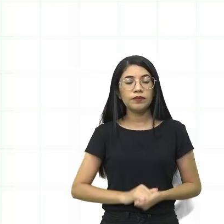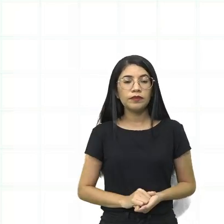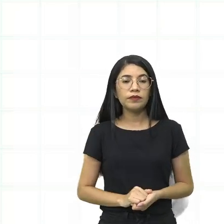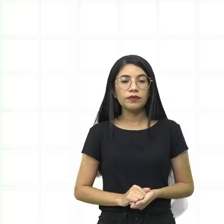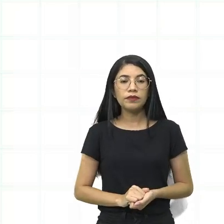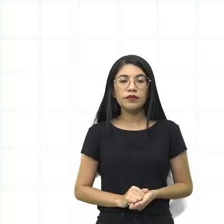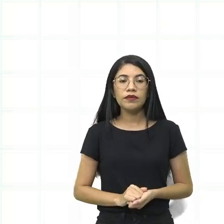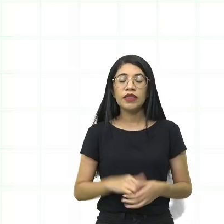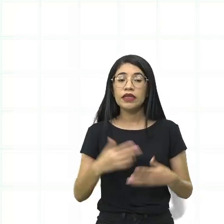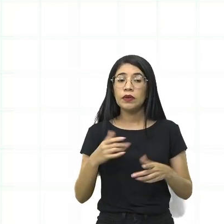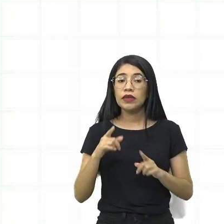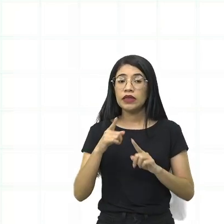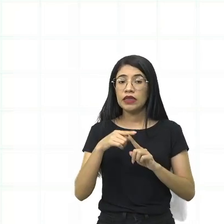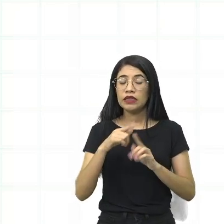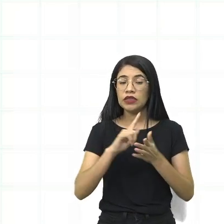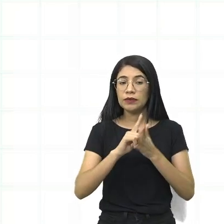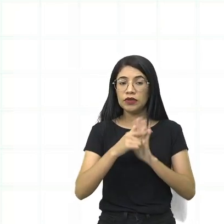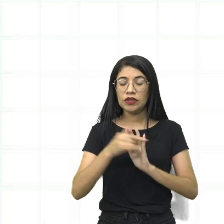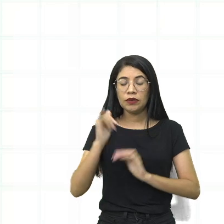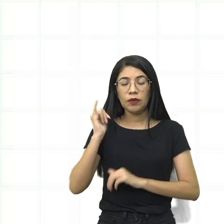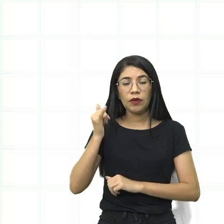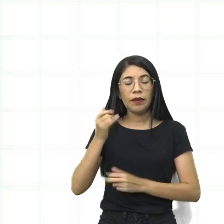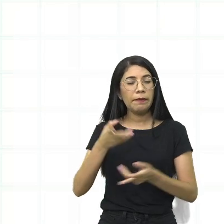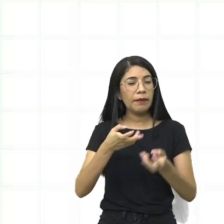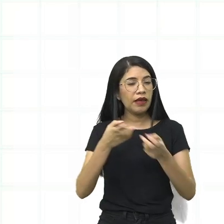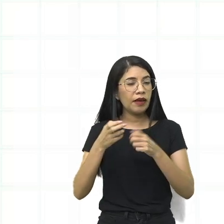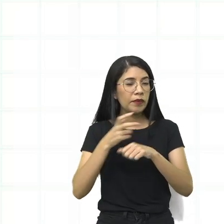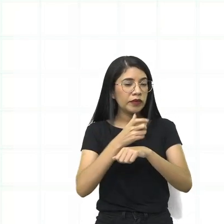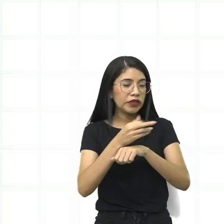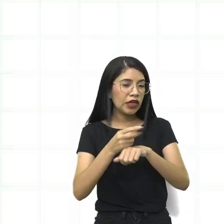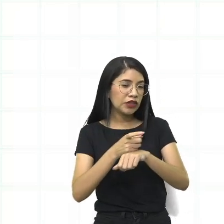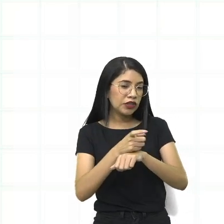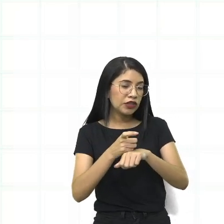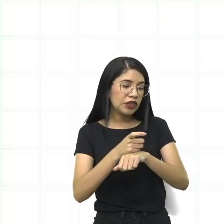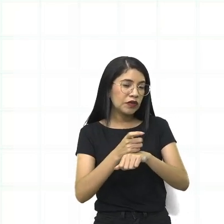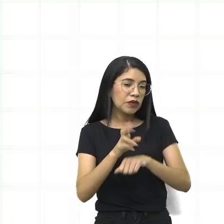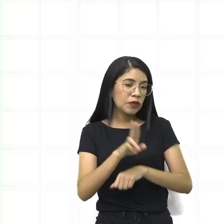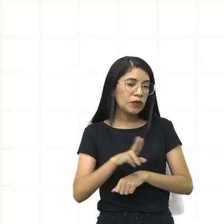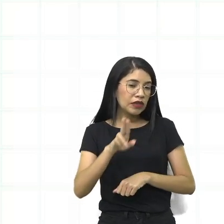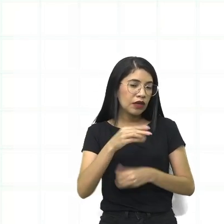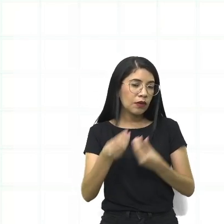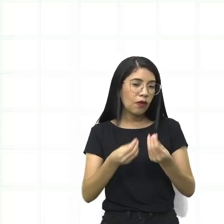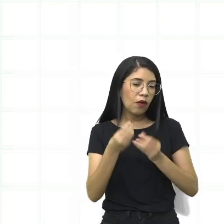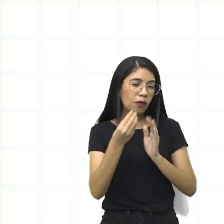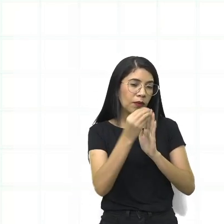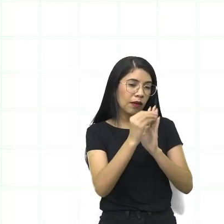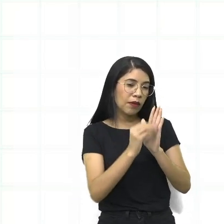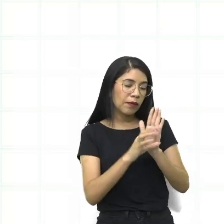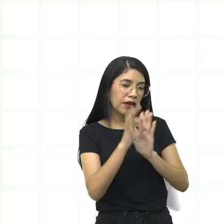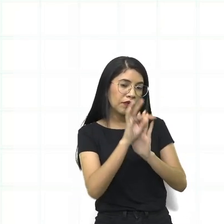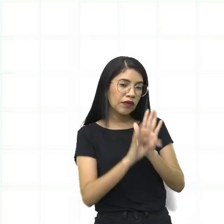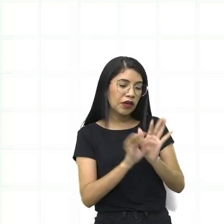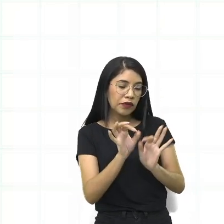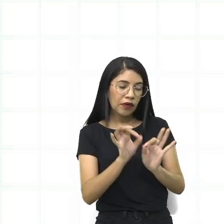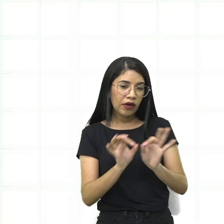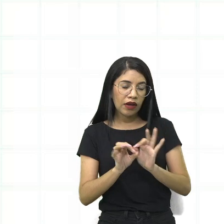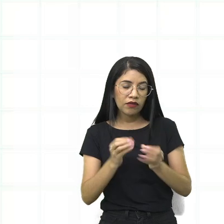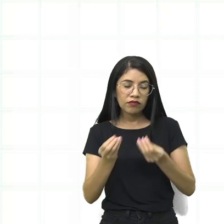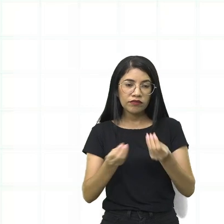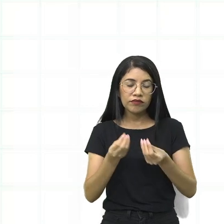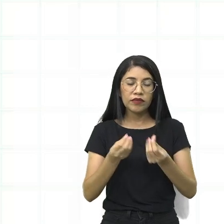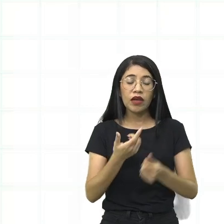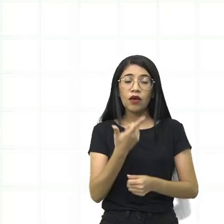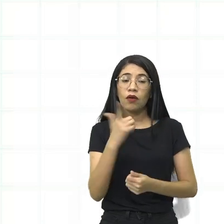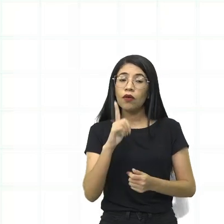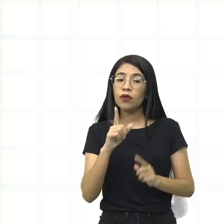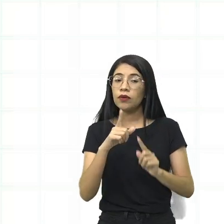a gente tem que perceber aí esses adjetivos, né? Como que eles vêm empregados dentro do texto. Nós vamos ver agora outra